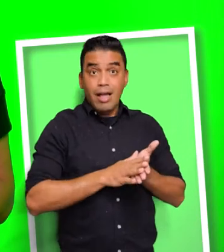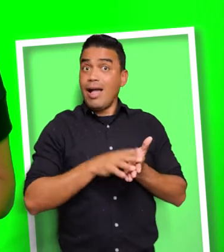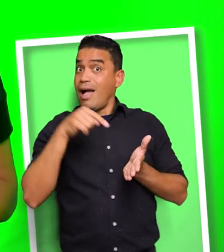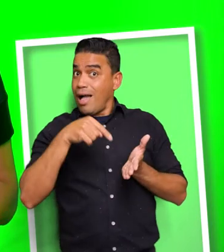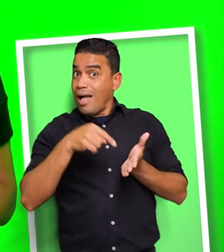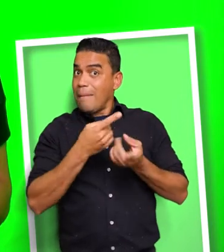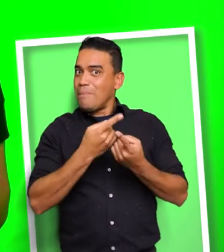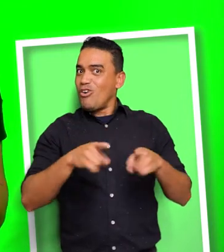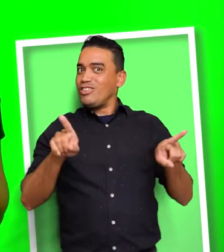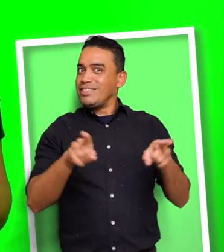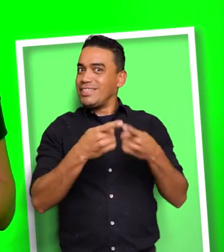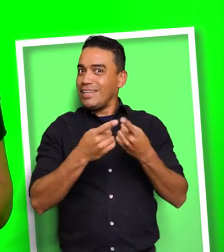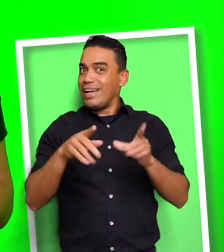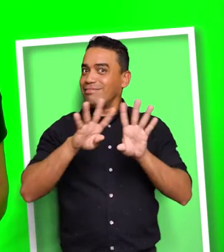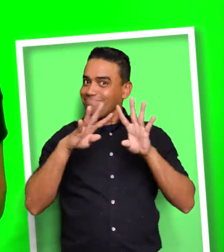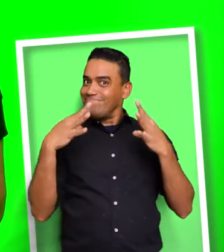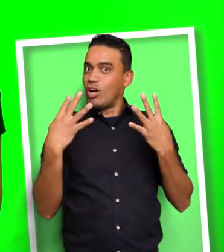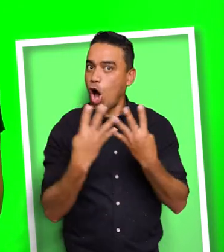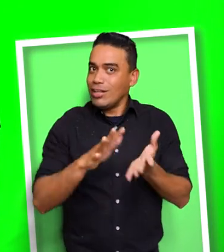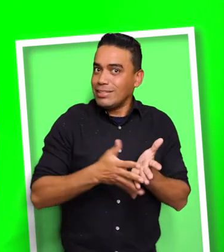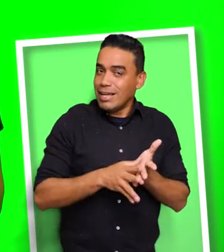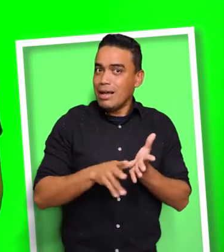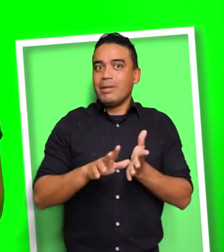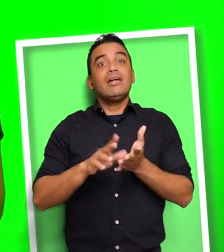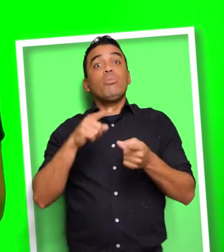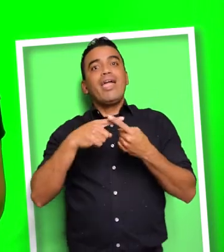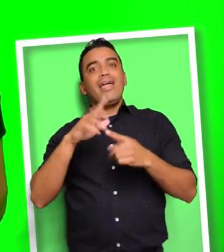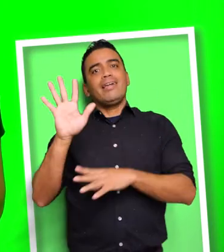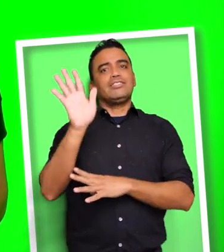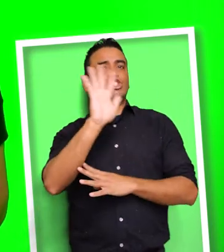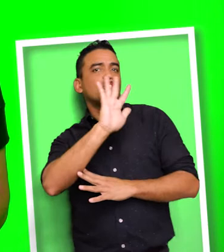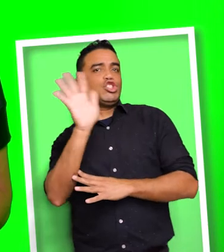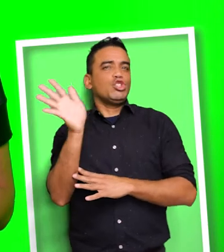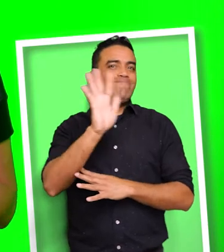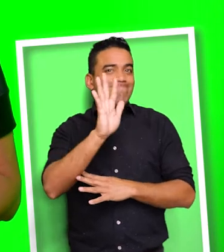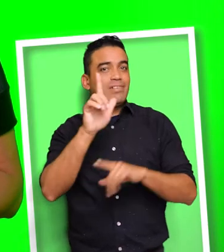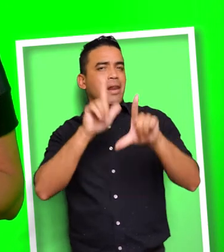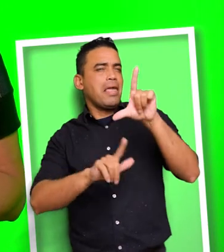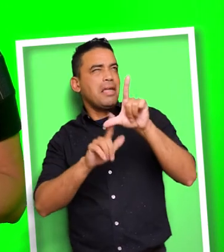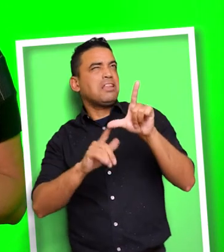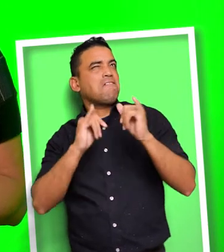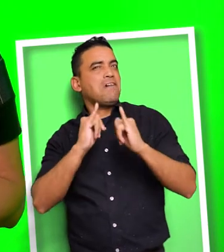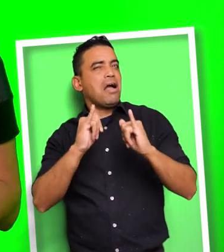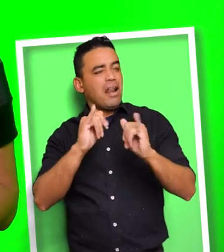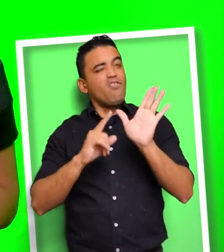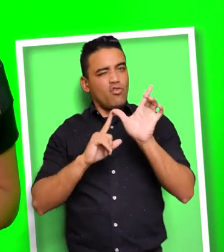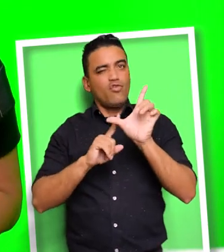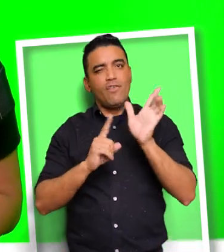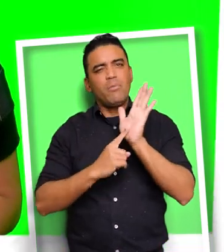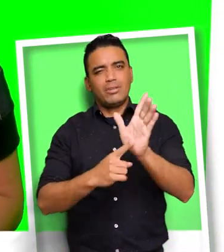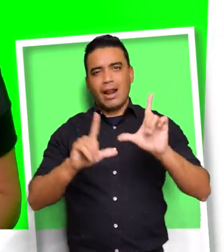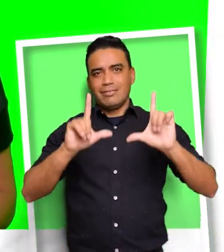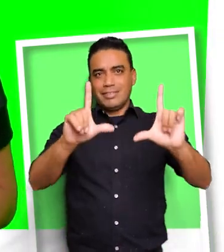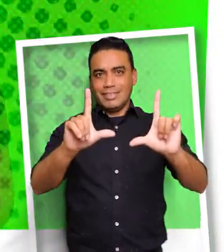ele está cantando é uma música na roda de samba, mas é a música dele se despedindo. A letra fala: eu vou mostrar a cena